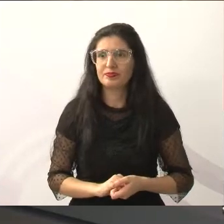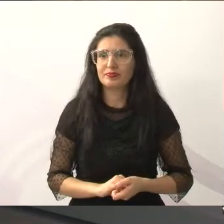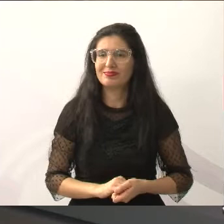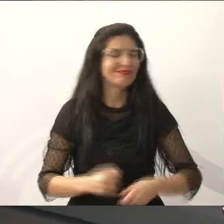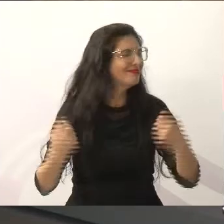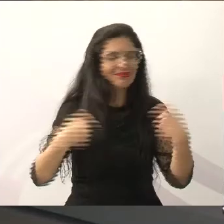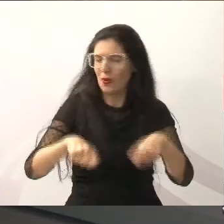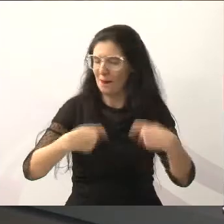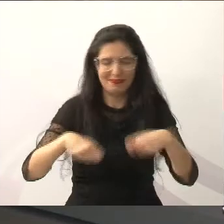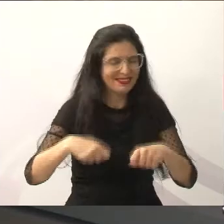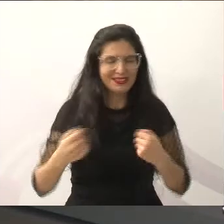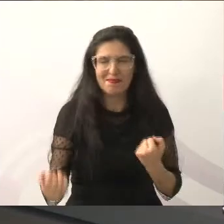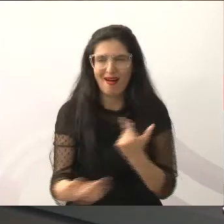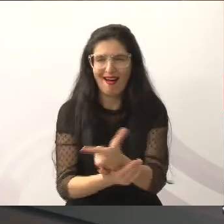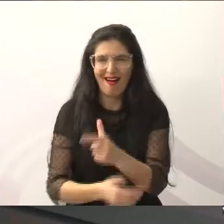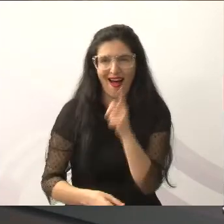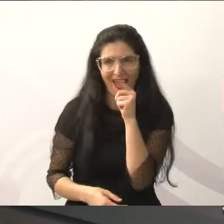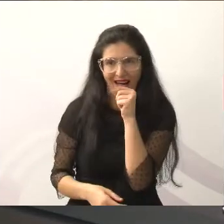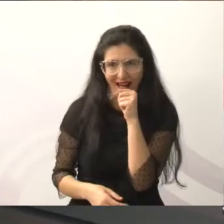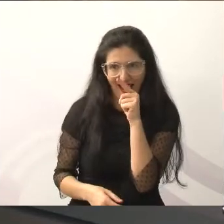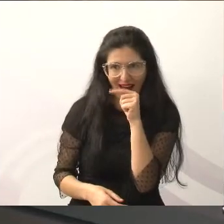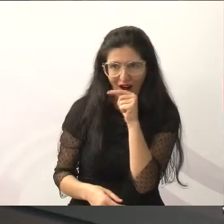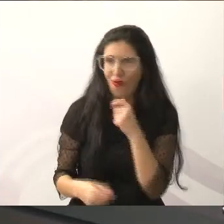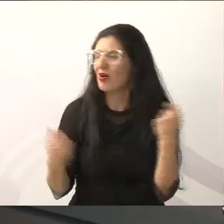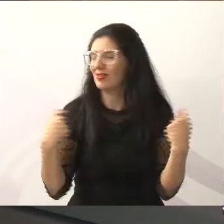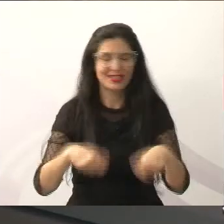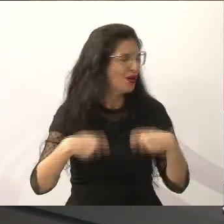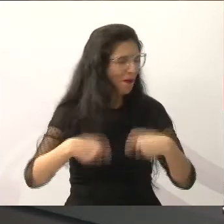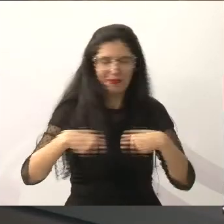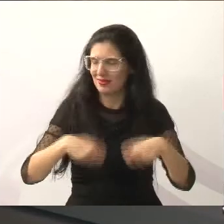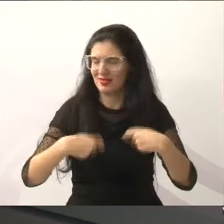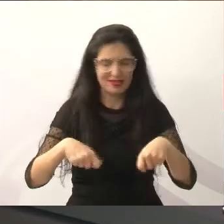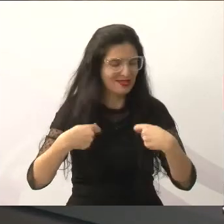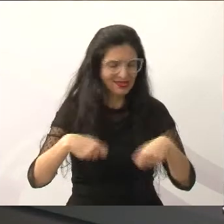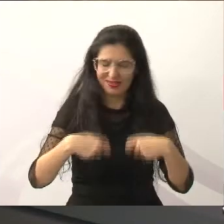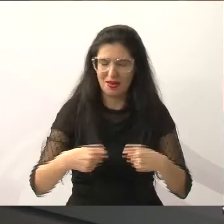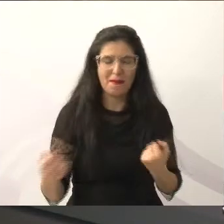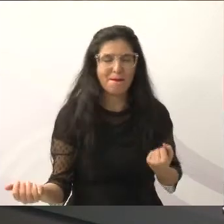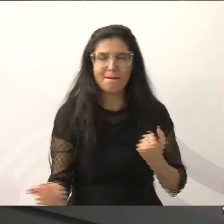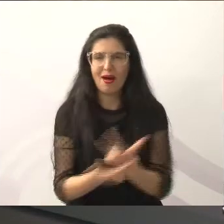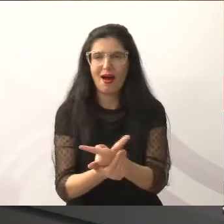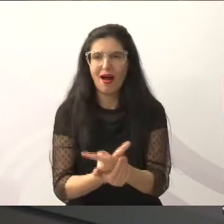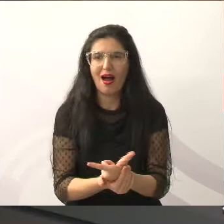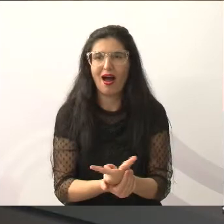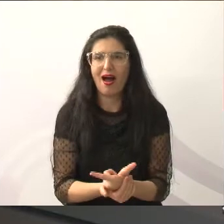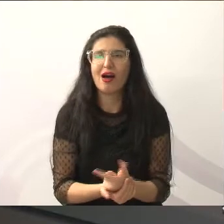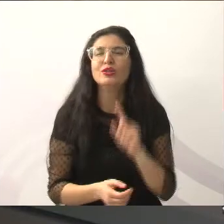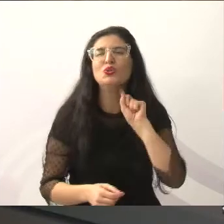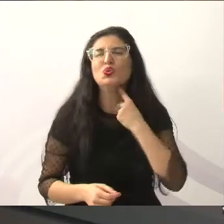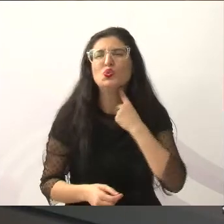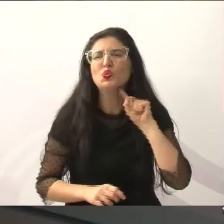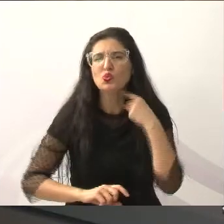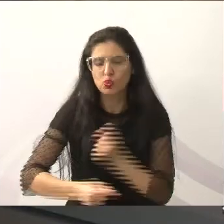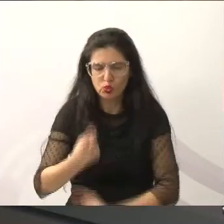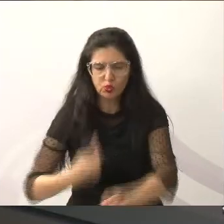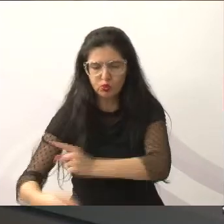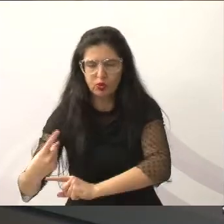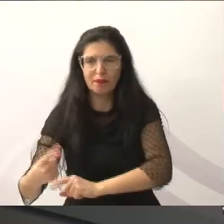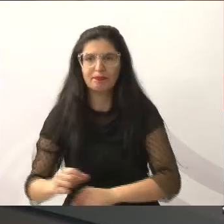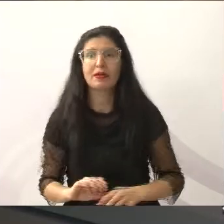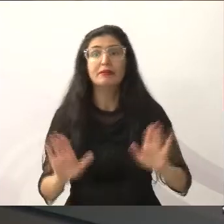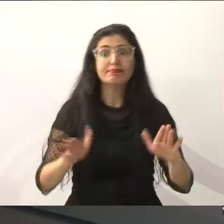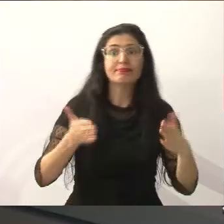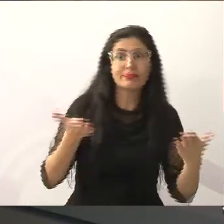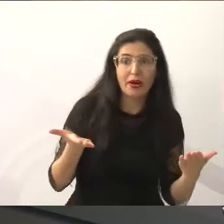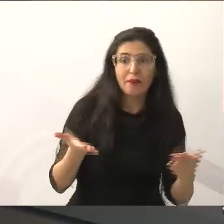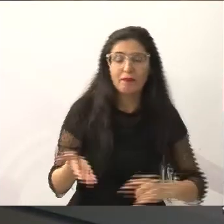água e de esgoto. Tem muitas pessoas que nos abordam também na rua e perguntam, mas e a conta de luz? A conta de